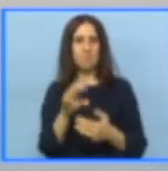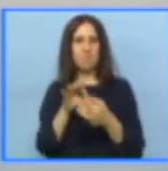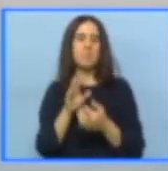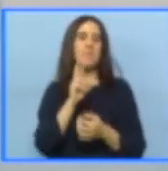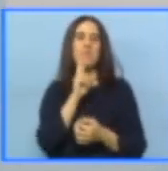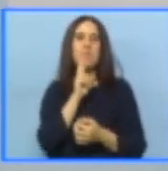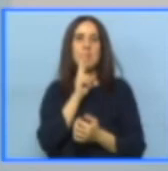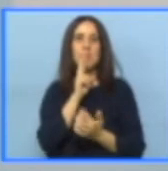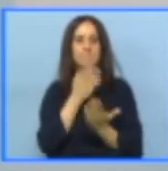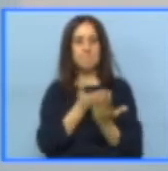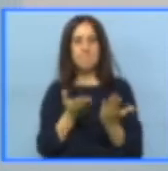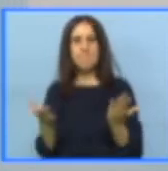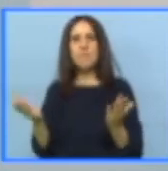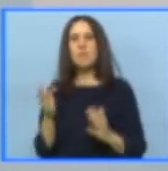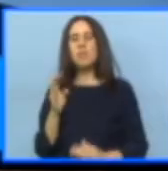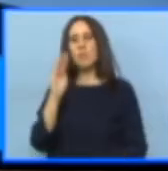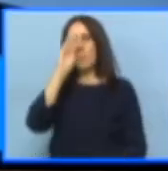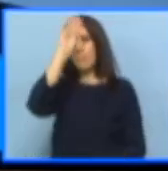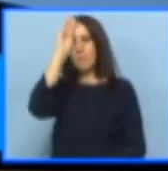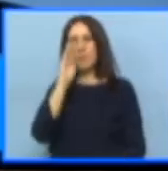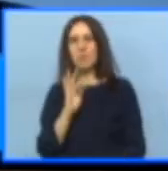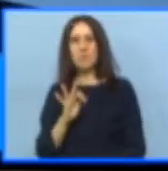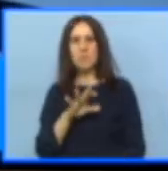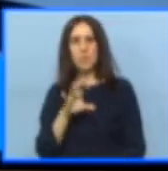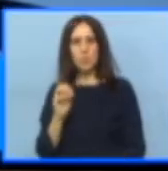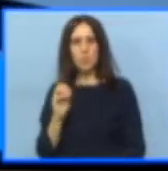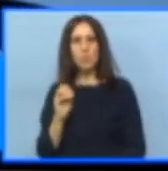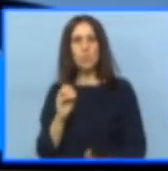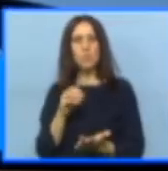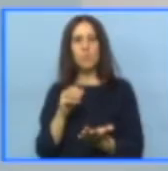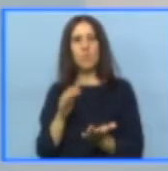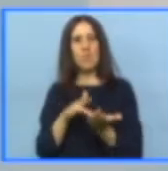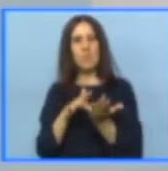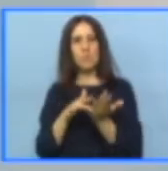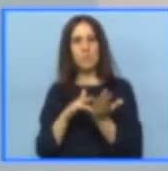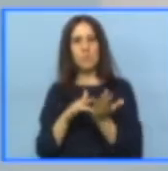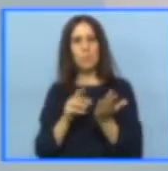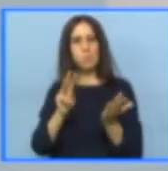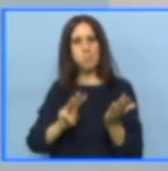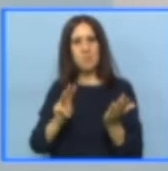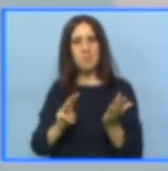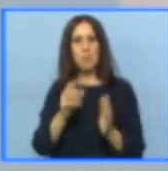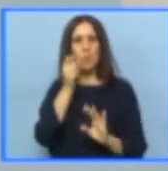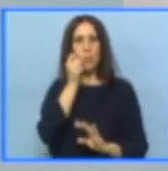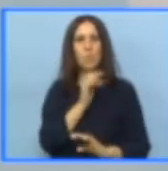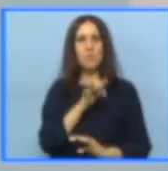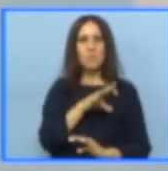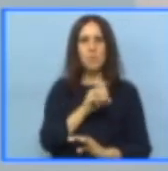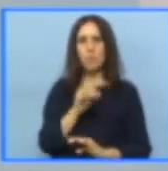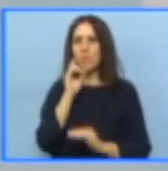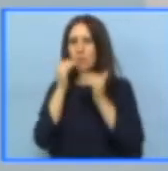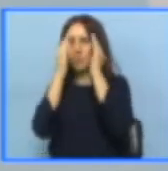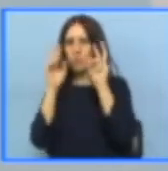Fátima, a presença do Papa Francisco esteve na origem deste terceiro livro, Francisco e Nossa Senhora, e encontrou